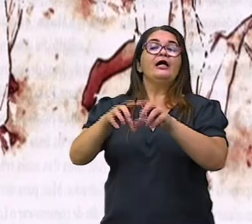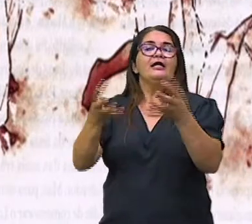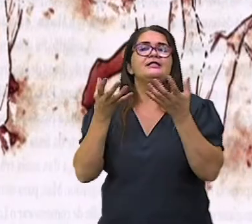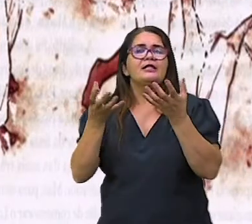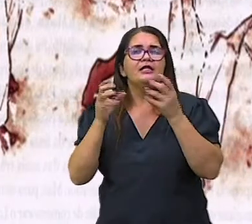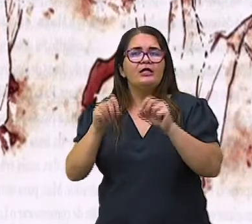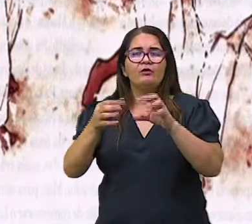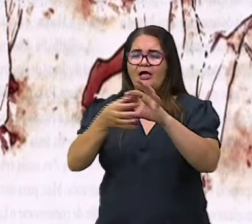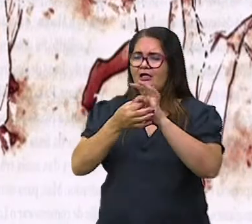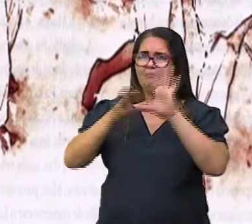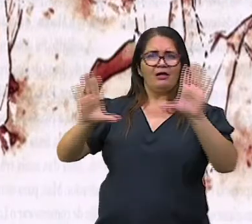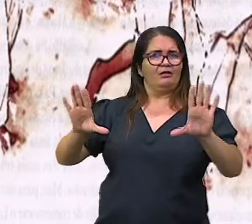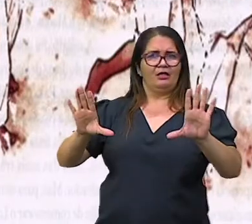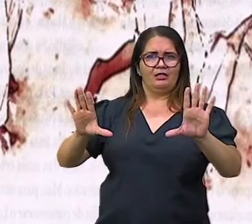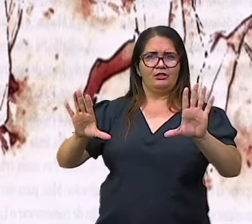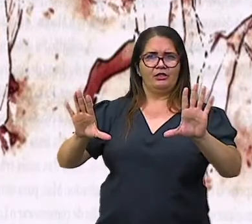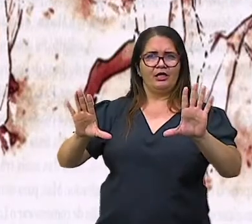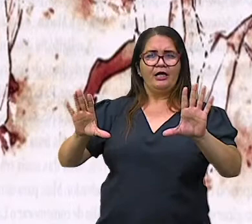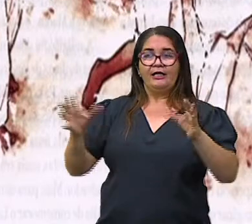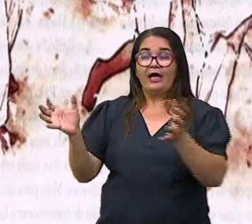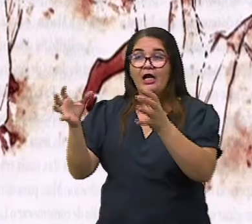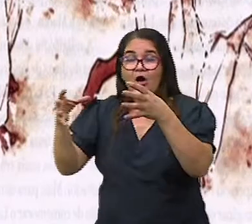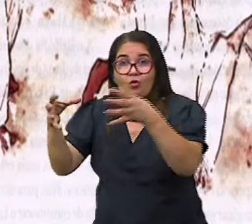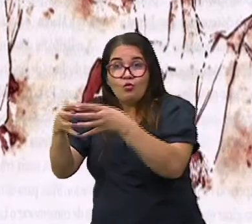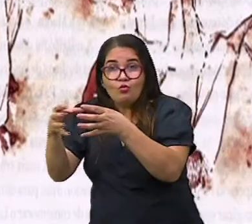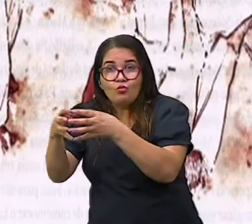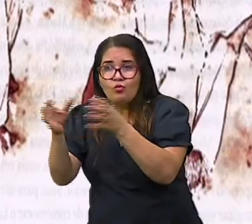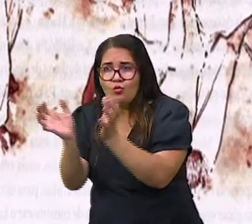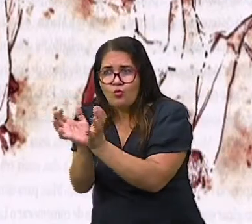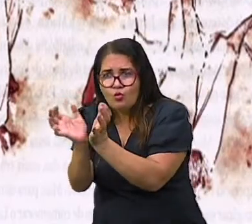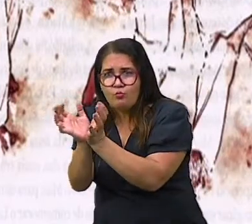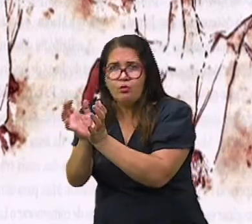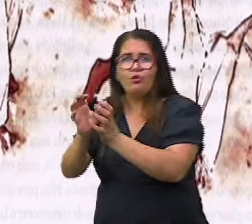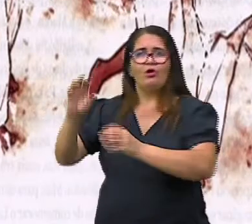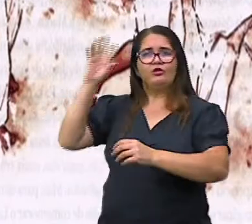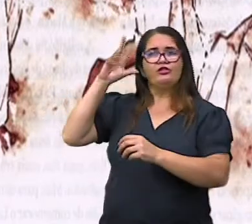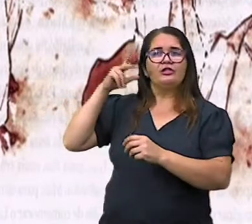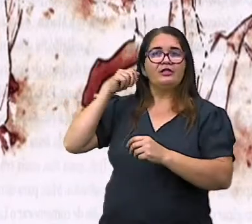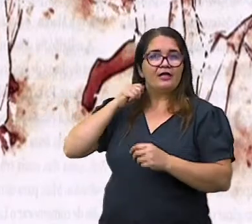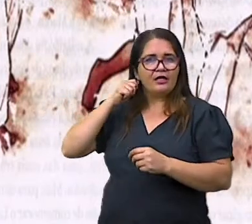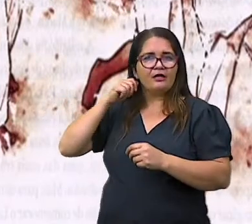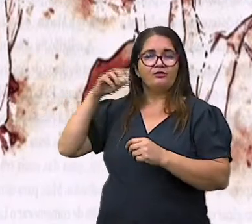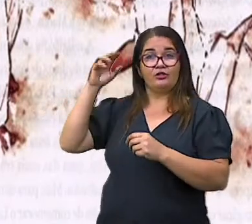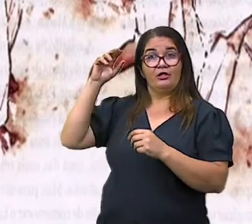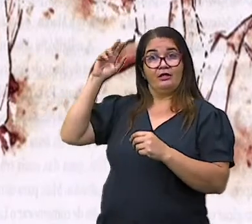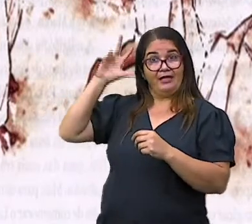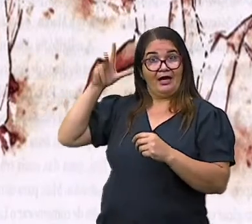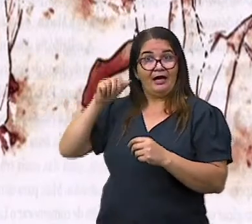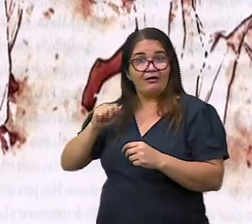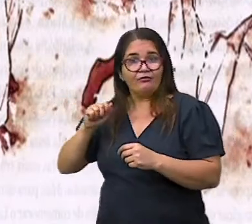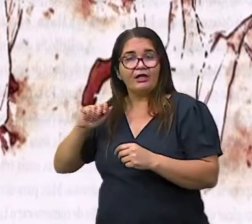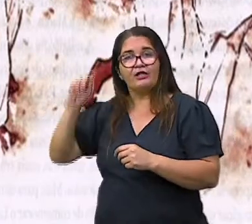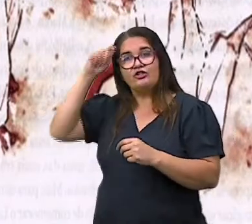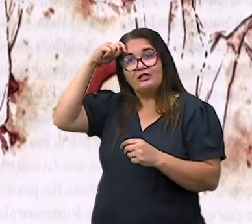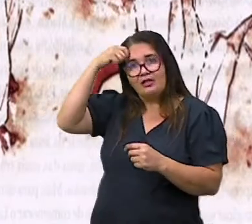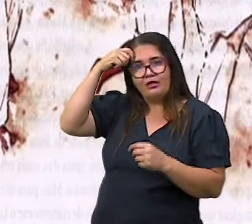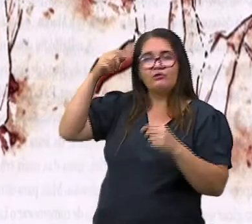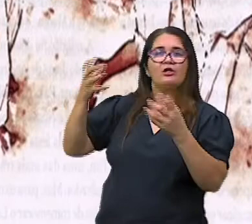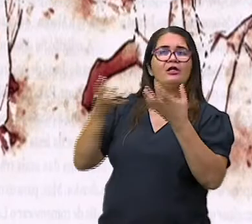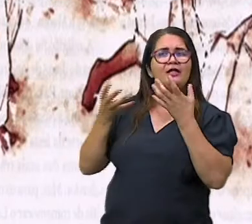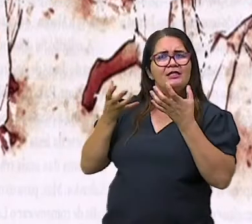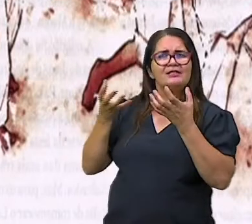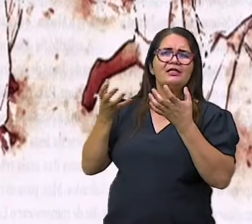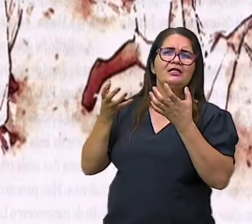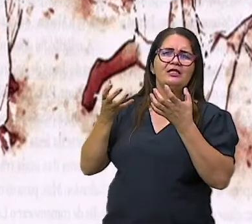que vigorava na época fizeram ataques contra as igrejas católicas e suas